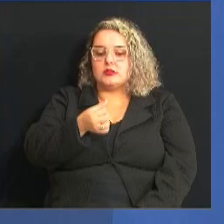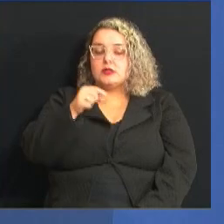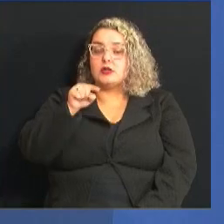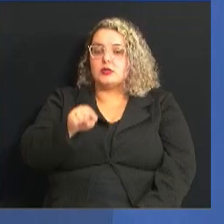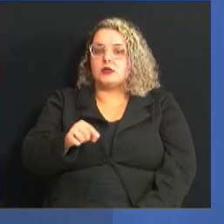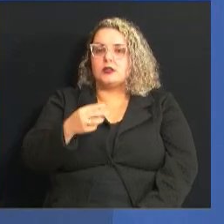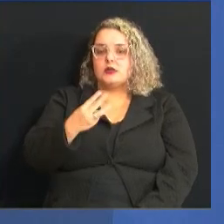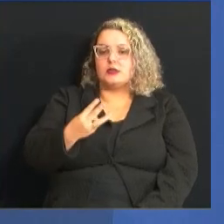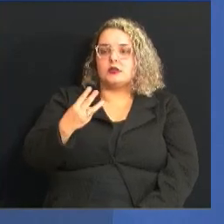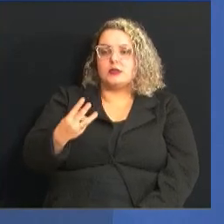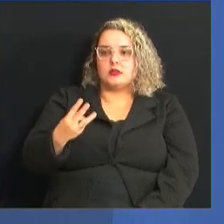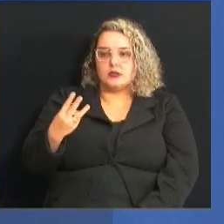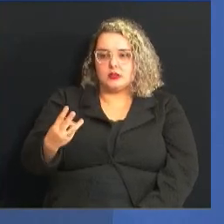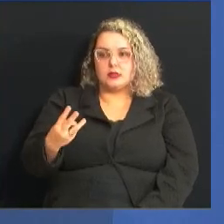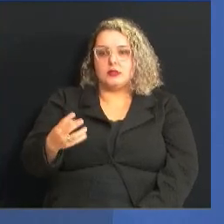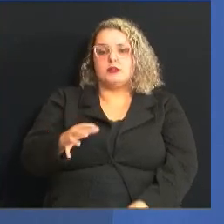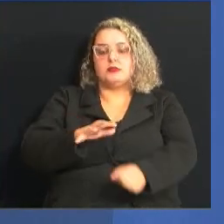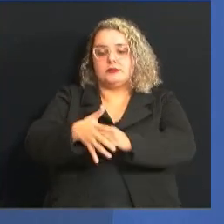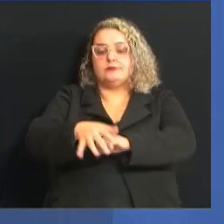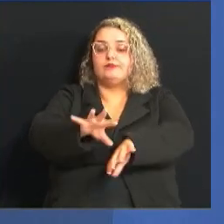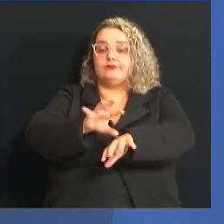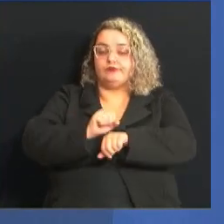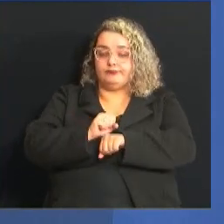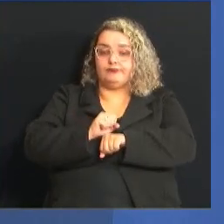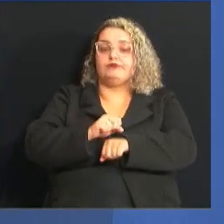256.033 casos da Covid-19, com